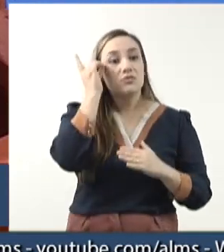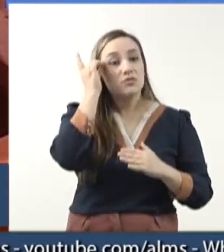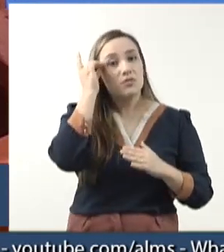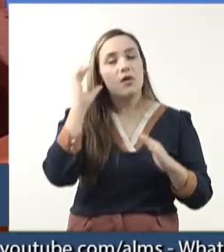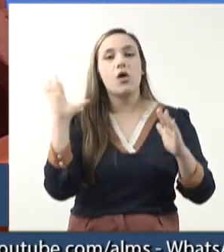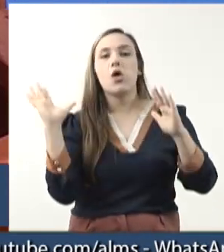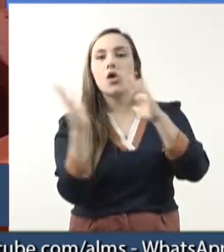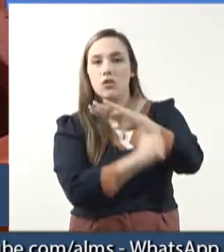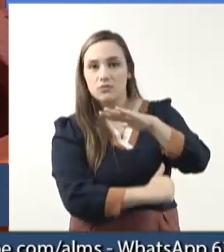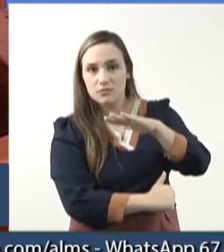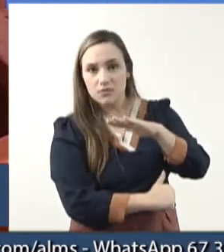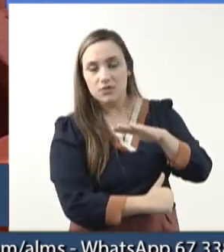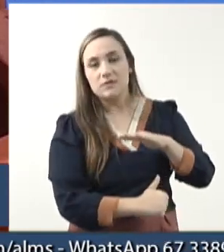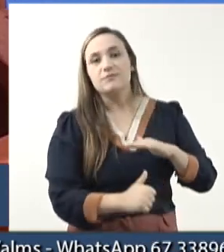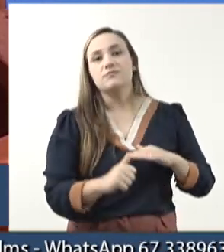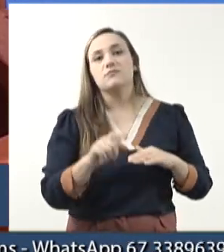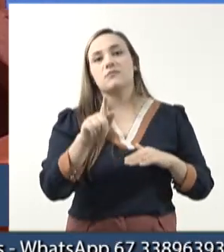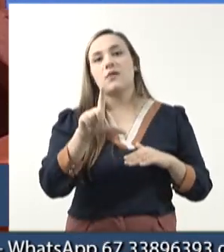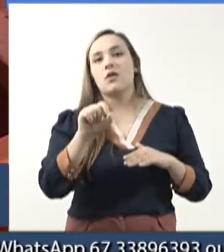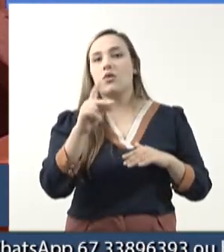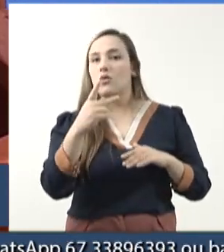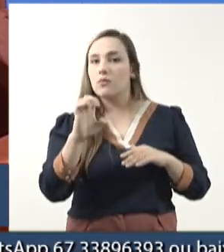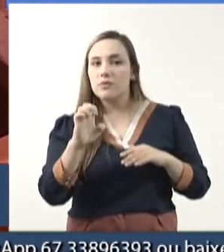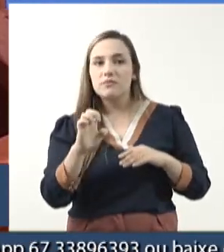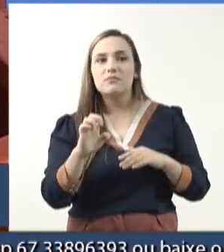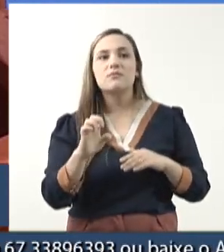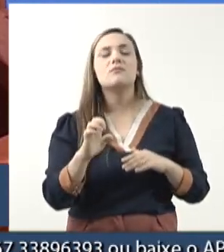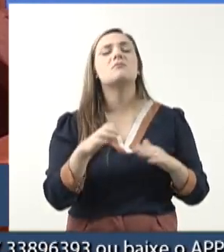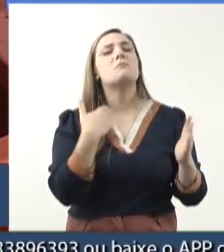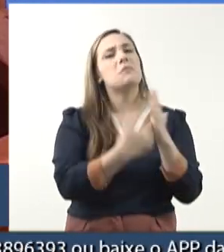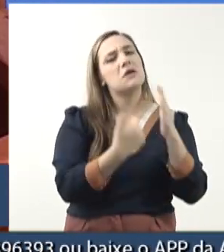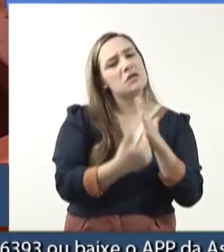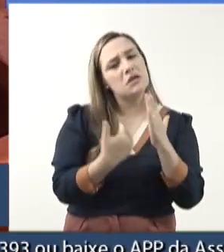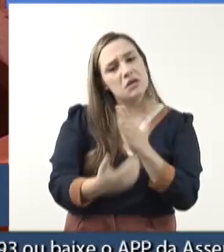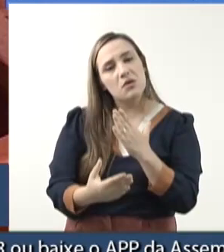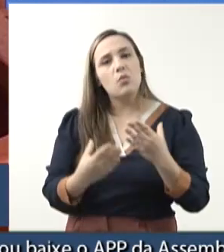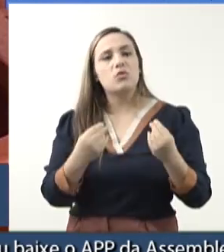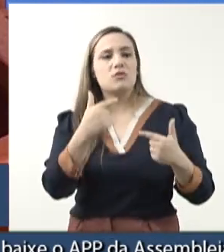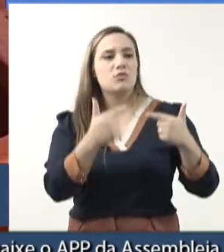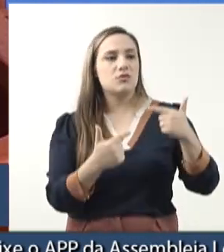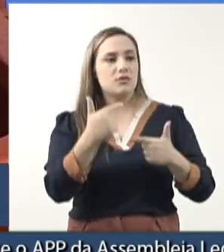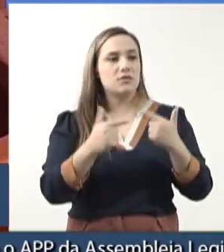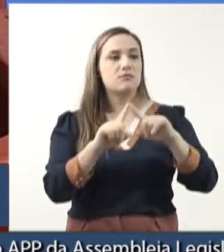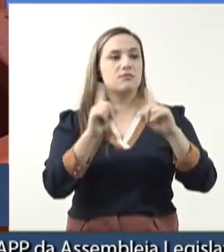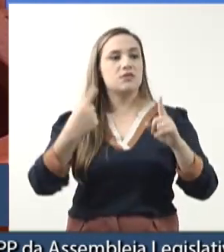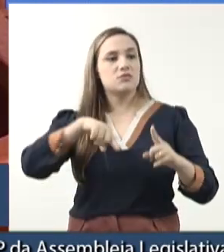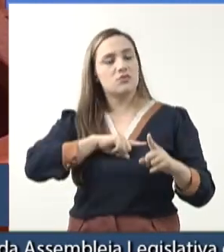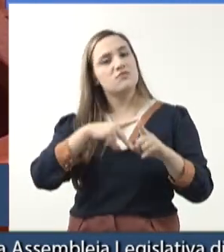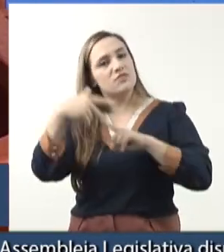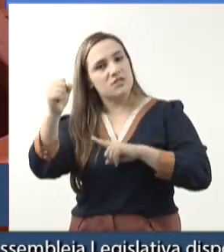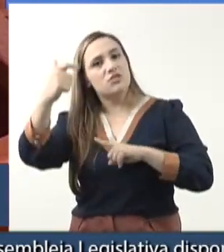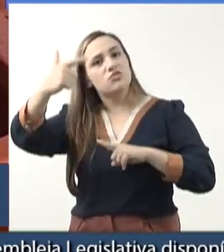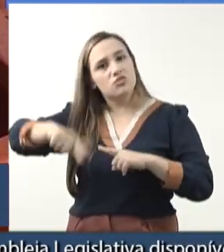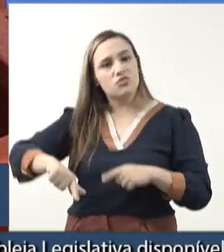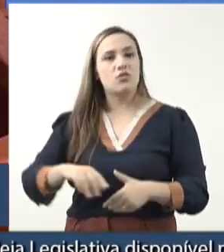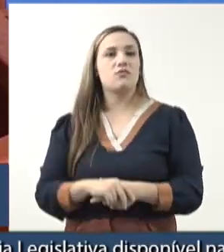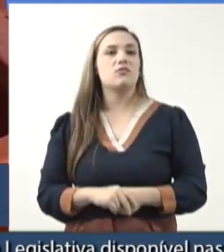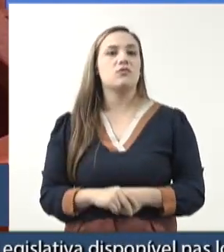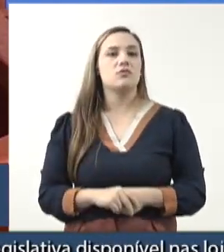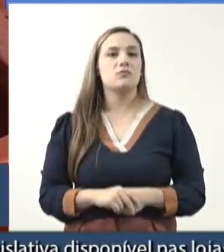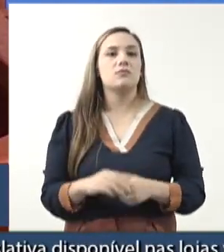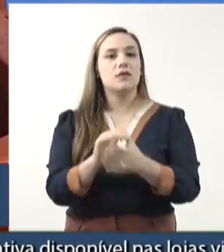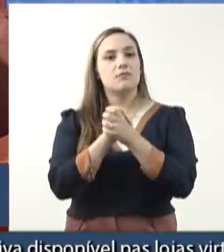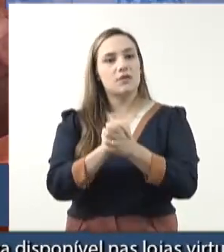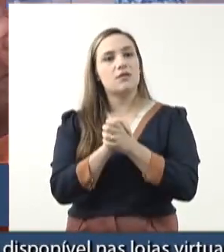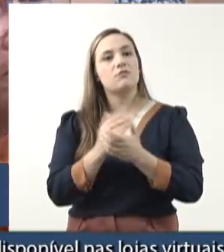percebeu que viemos com um retrocesso, várias políticas contrárias que a gente sofreu, mas a gente vai vencer de novo e é com a luta.